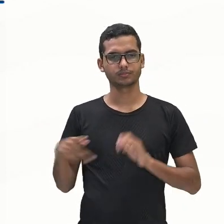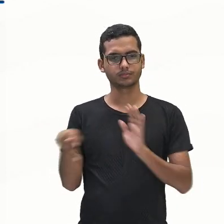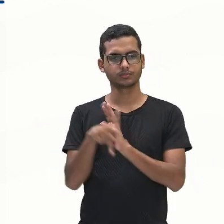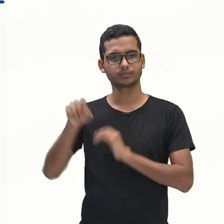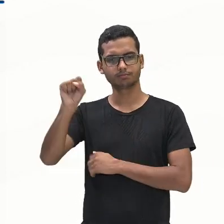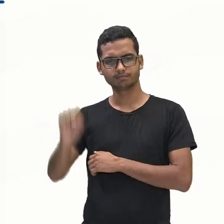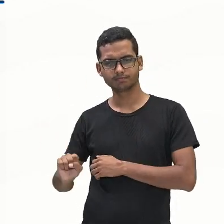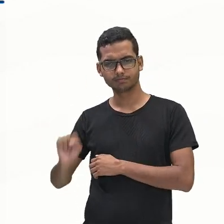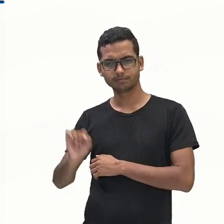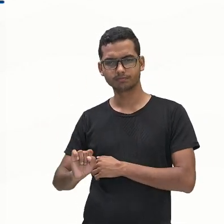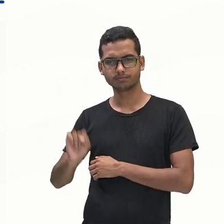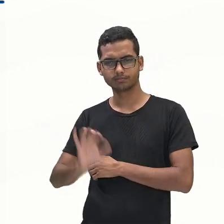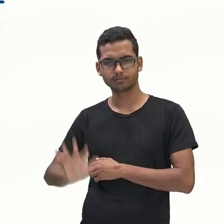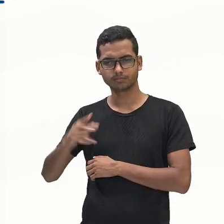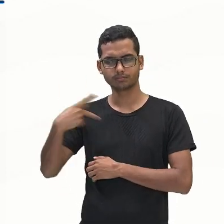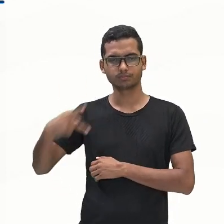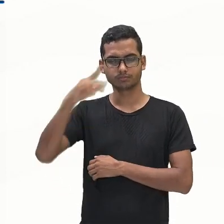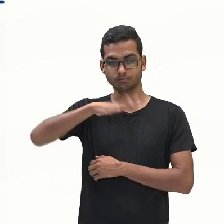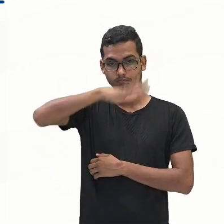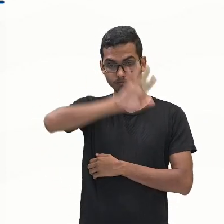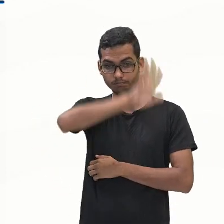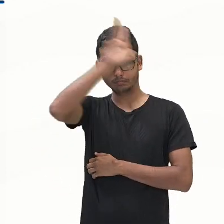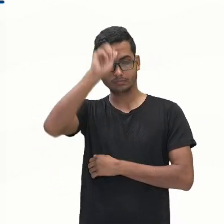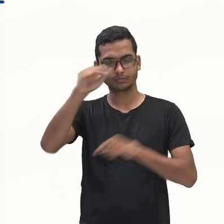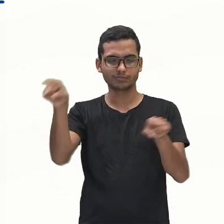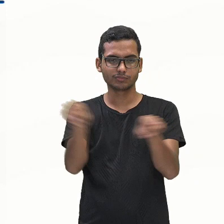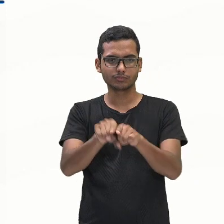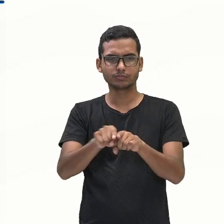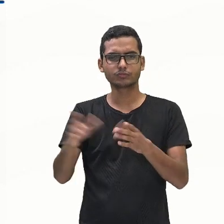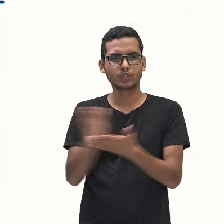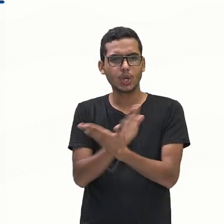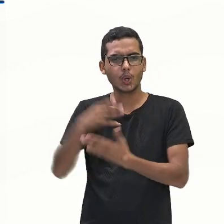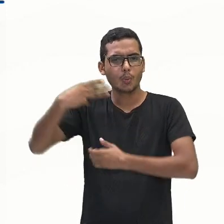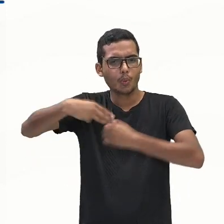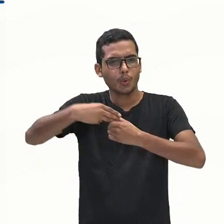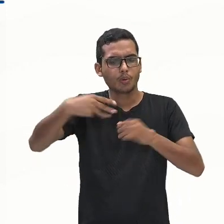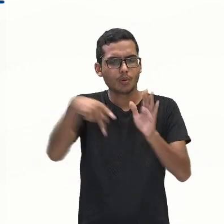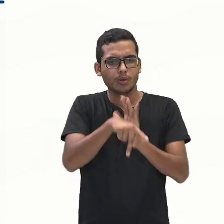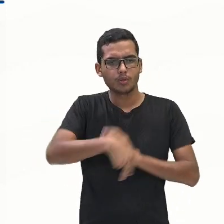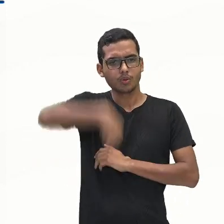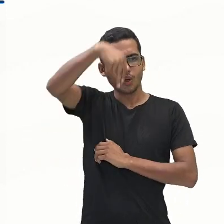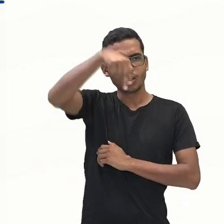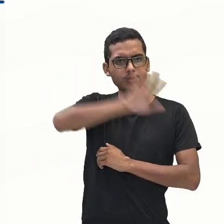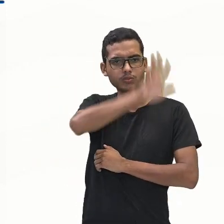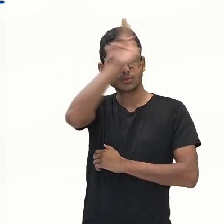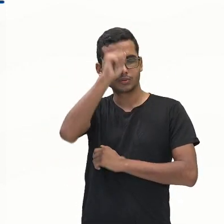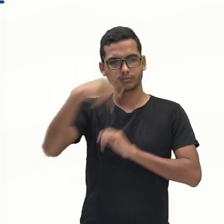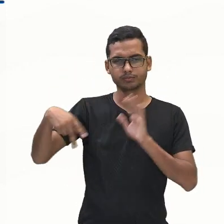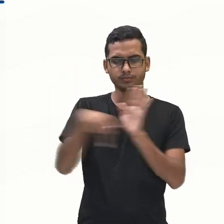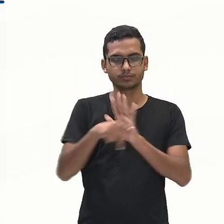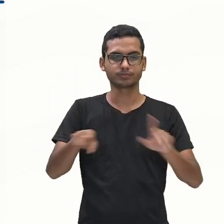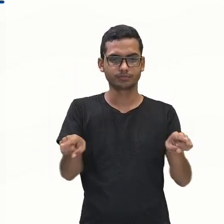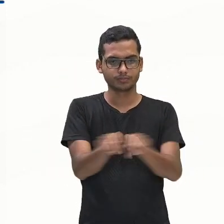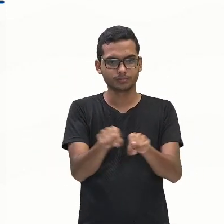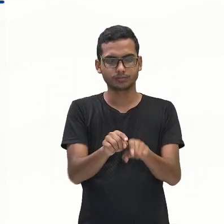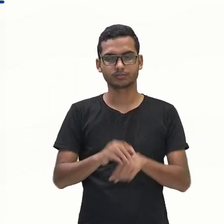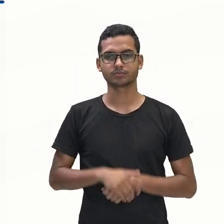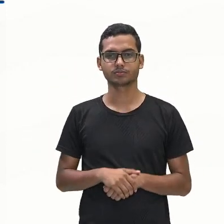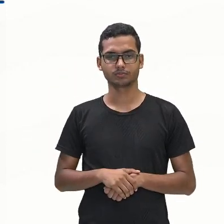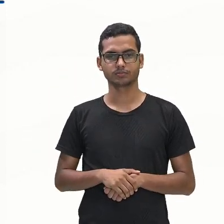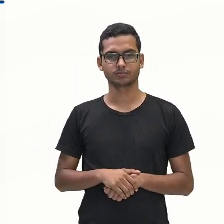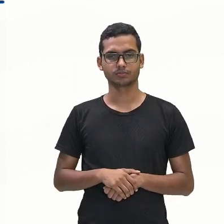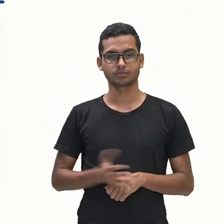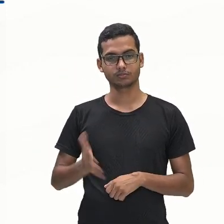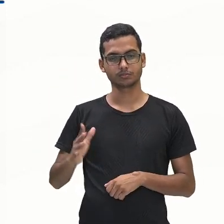alguns municípios, e também os municípios ao norte, né? Mas muitos municípios com o IDH baixo. A gente tem aí